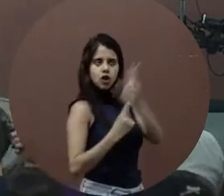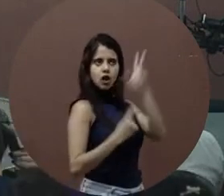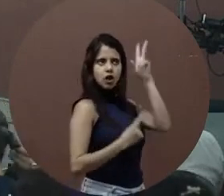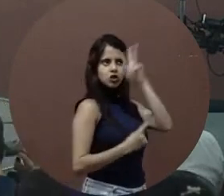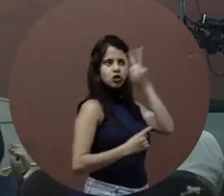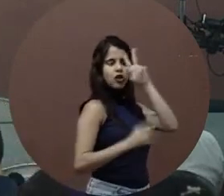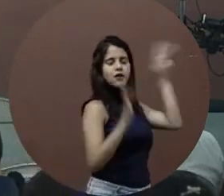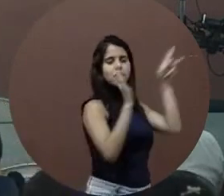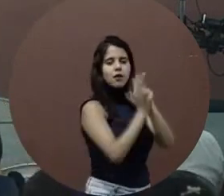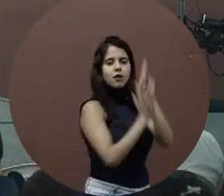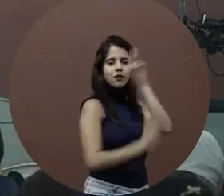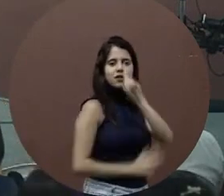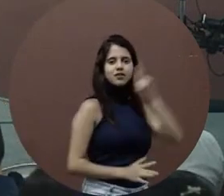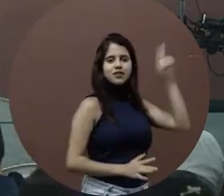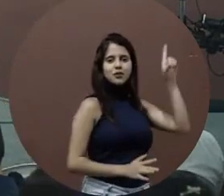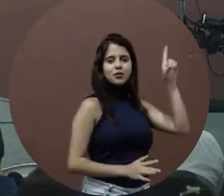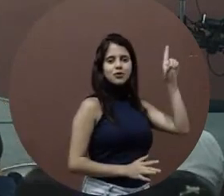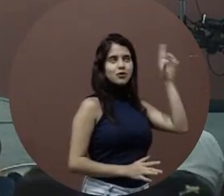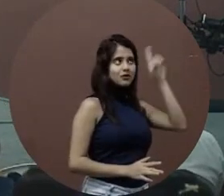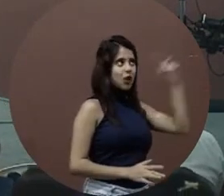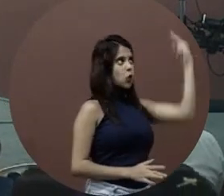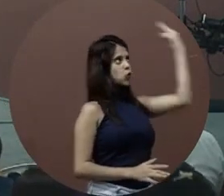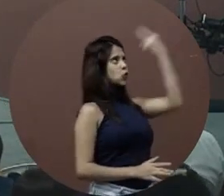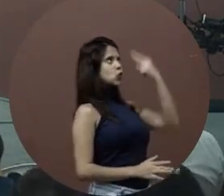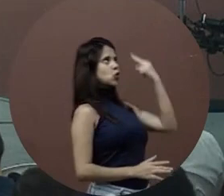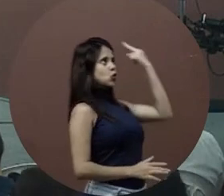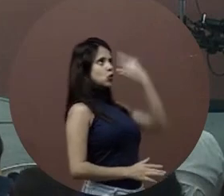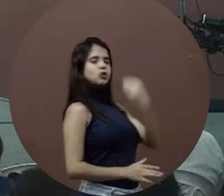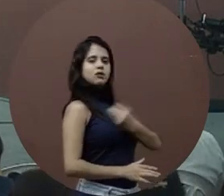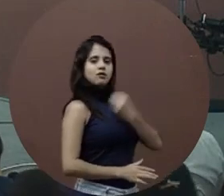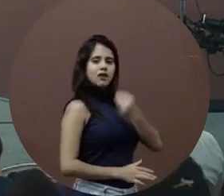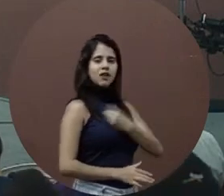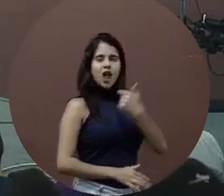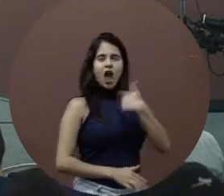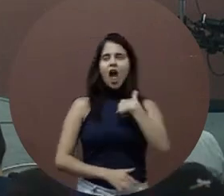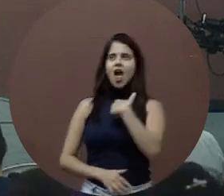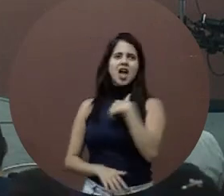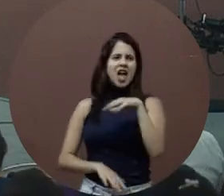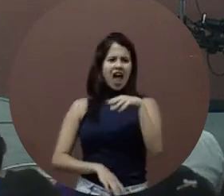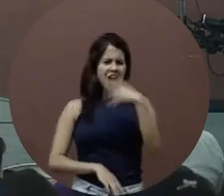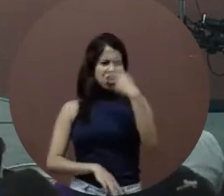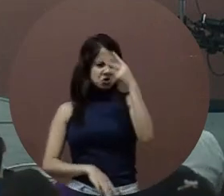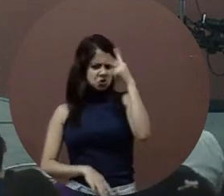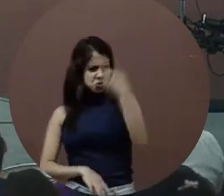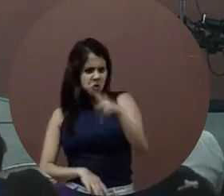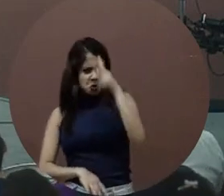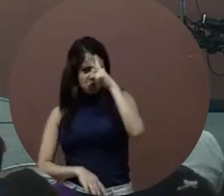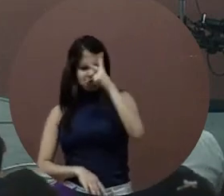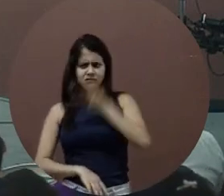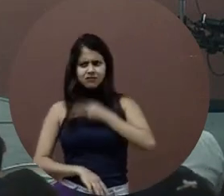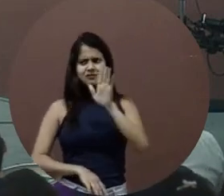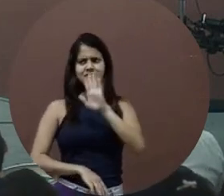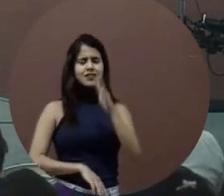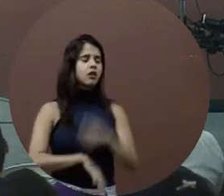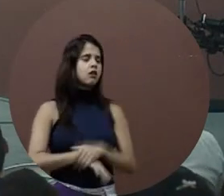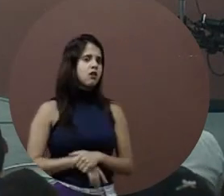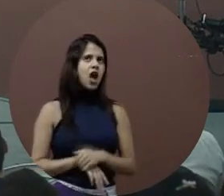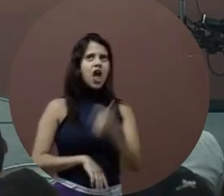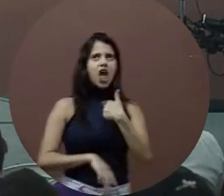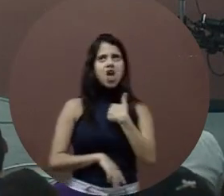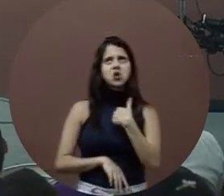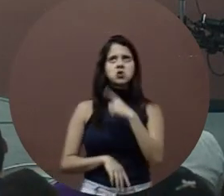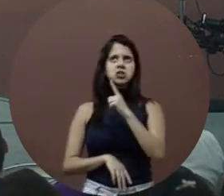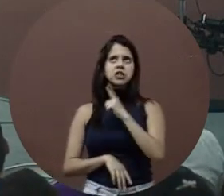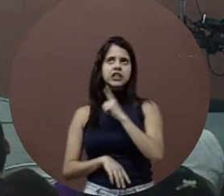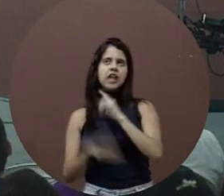você, não a sua de sucesso. Eu sou grande, eu tinha 1 carro e meia casa, aí eu entrei naquela igreja